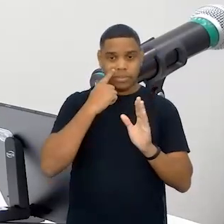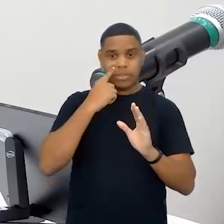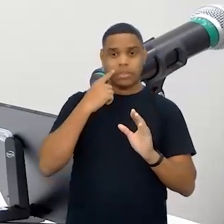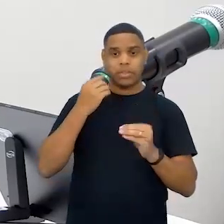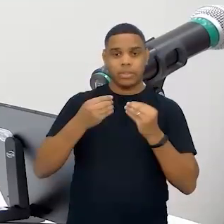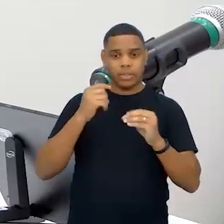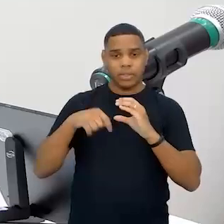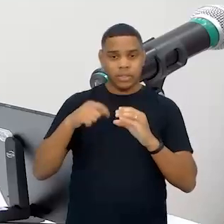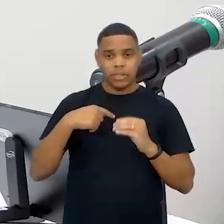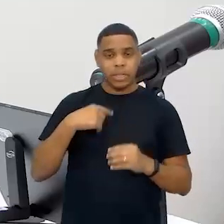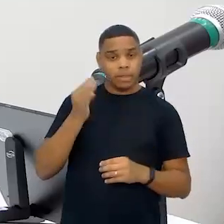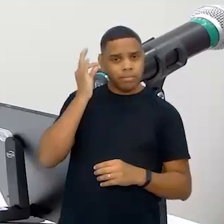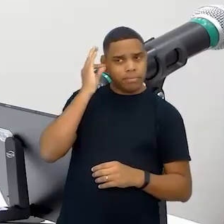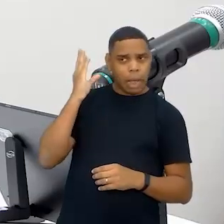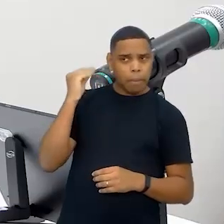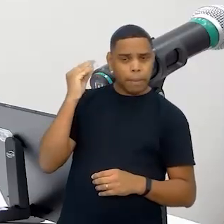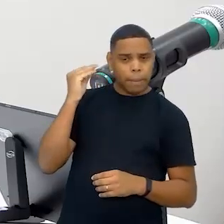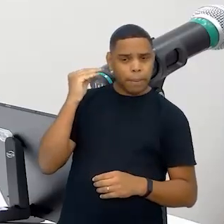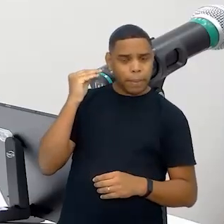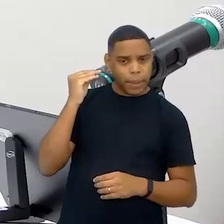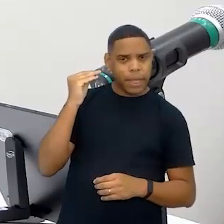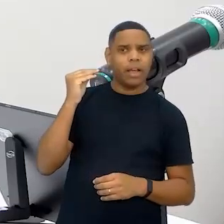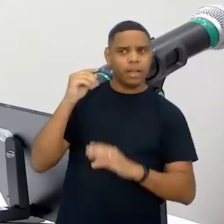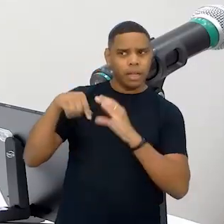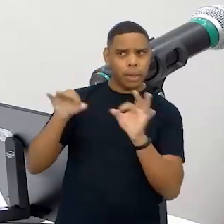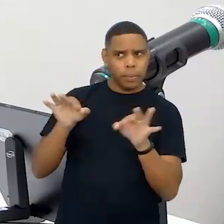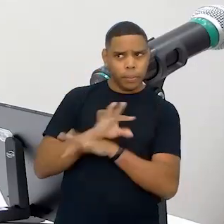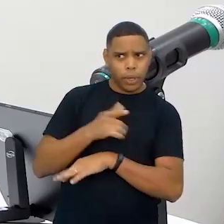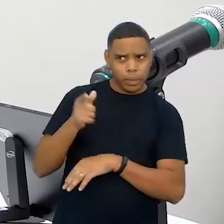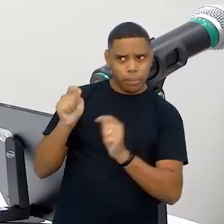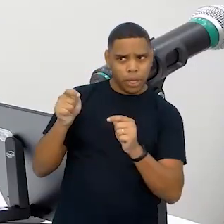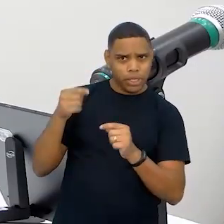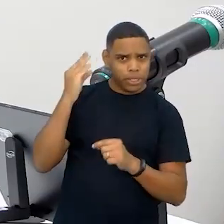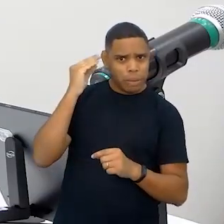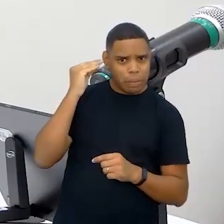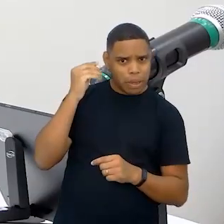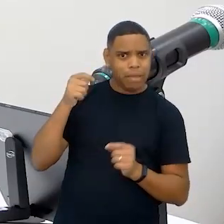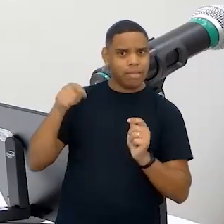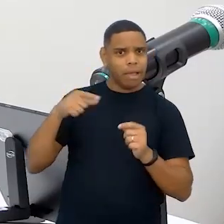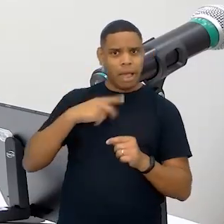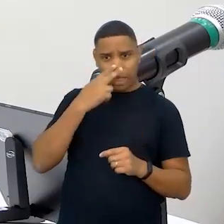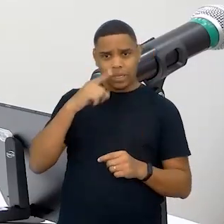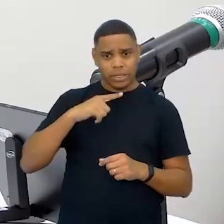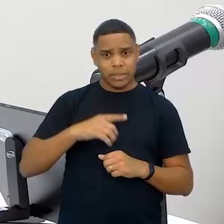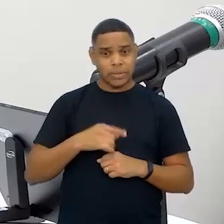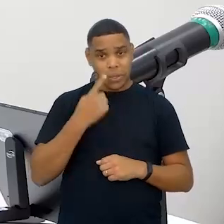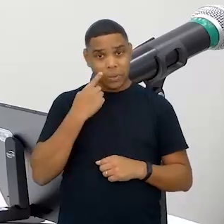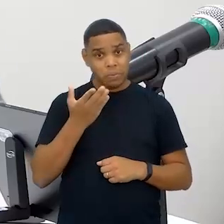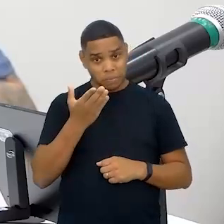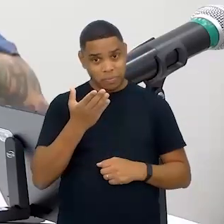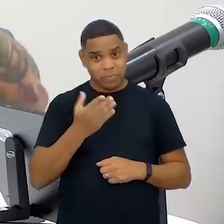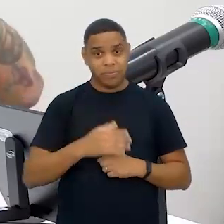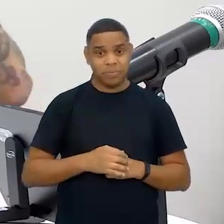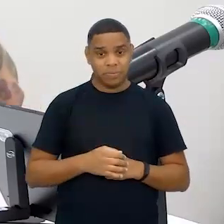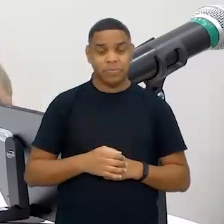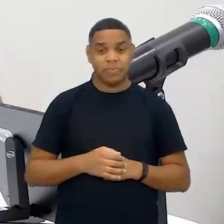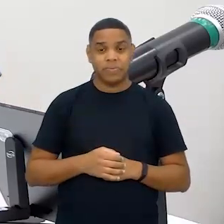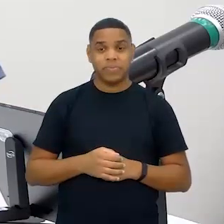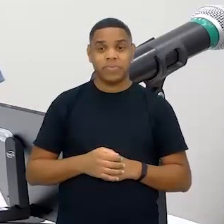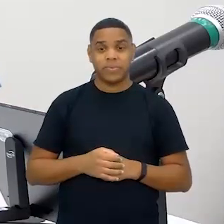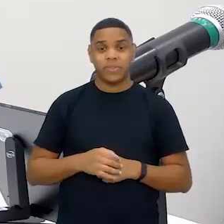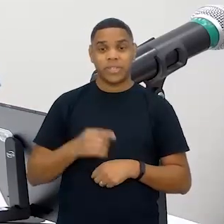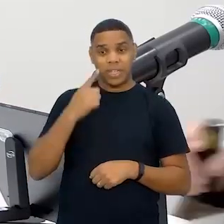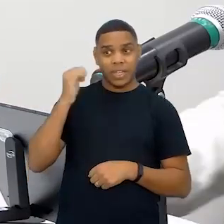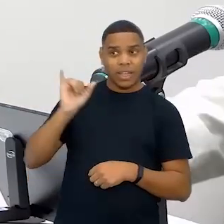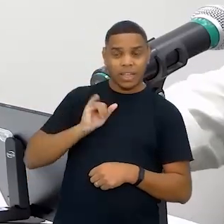eu ver aqui no meu ponto. Oráculo, tá pronto aí o vídeo? Acho que tá, né? Tá pronto? Eu só estou esperando um